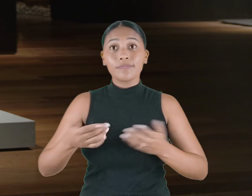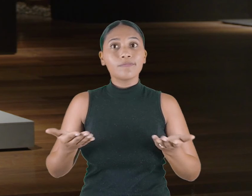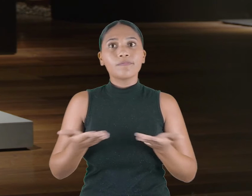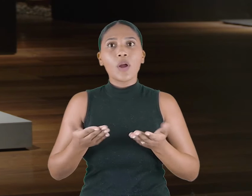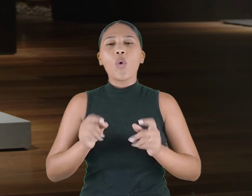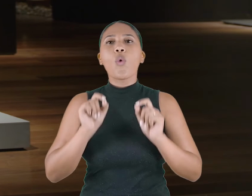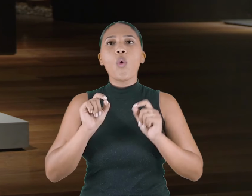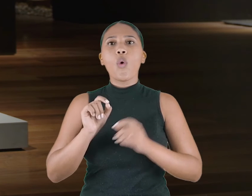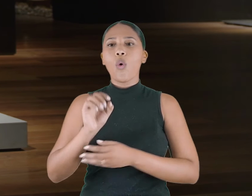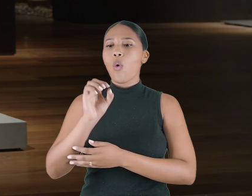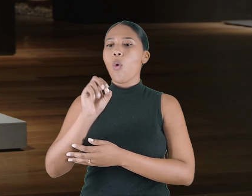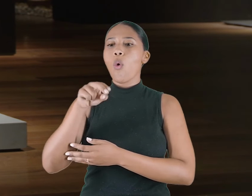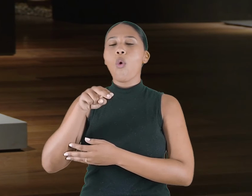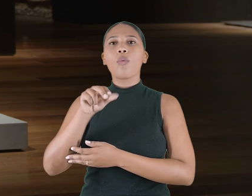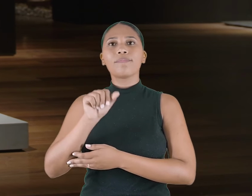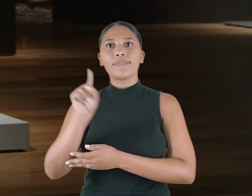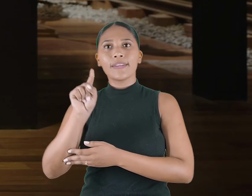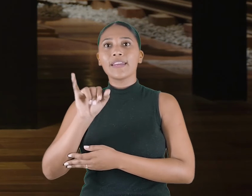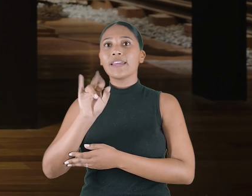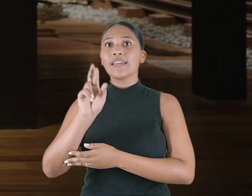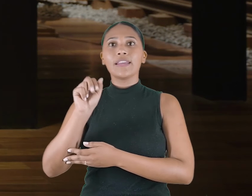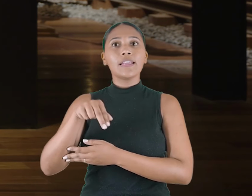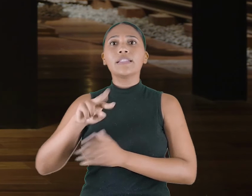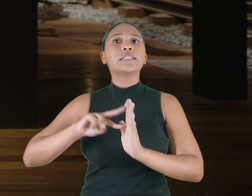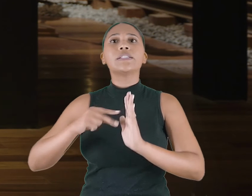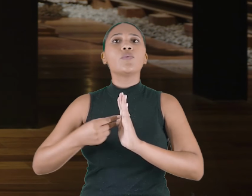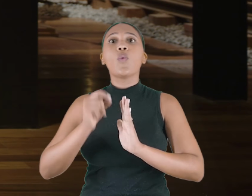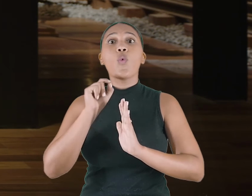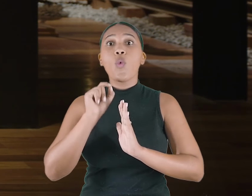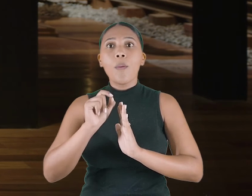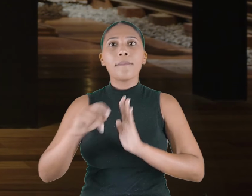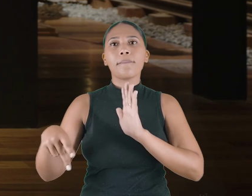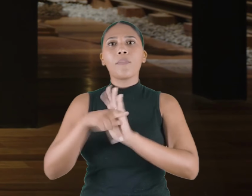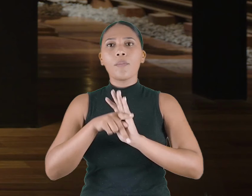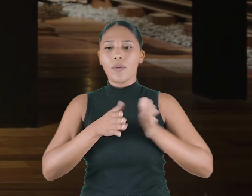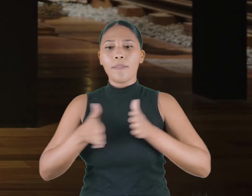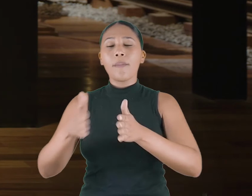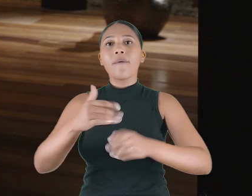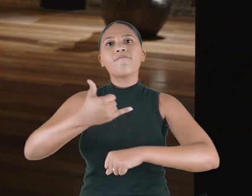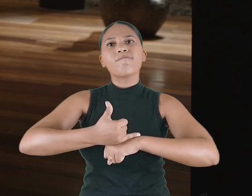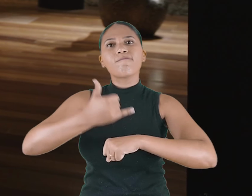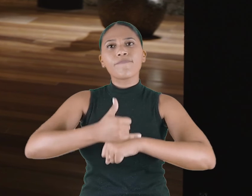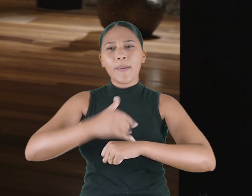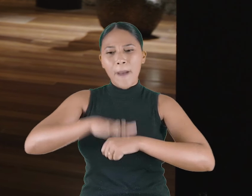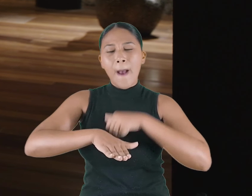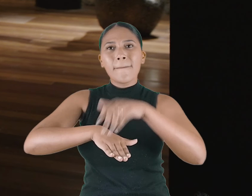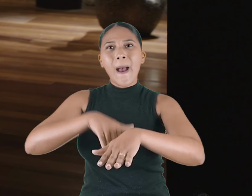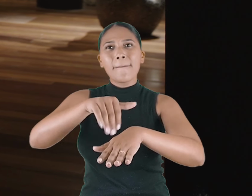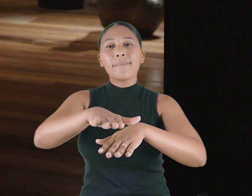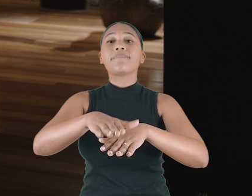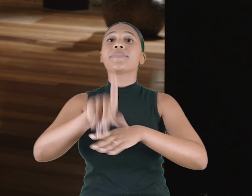exposição com Nairim, que em iorubá significa caminho de ferro, né? A